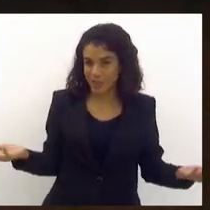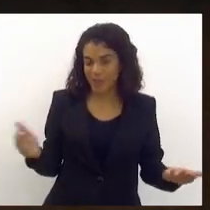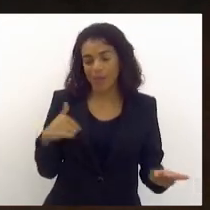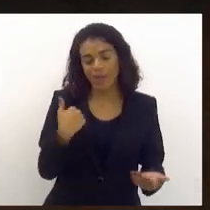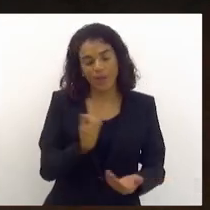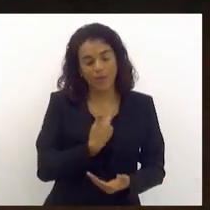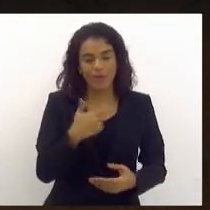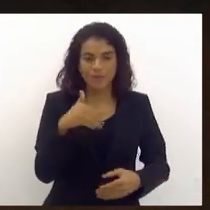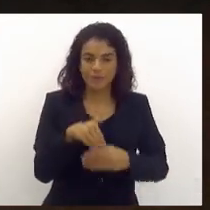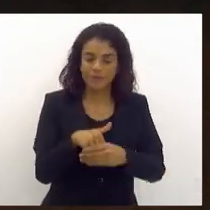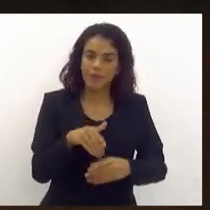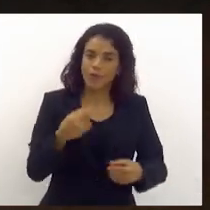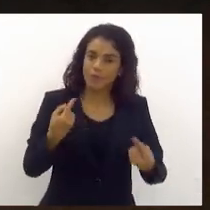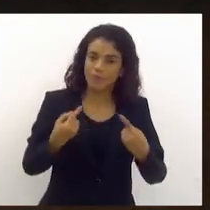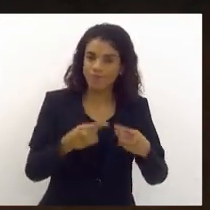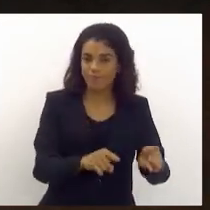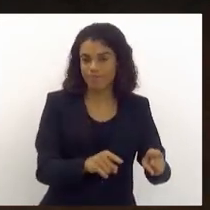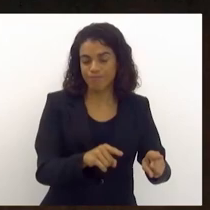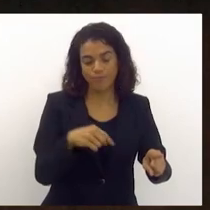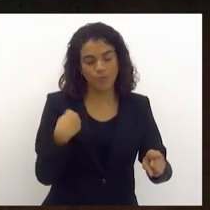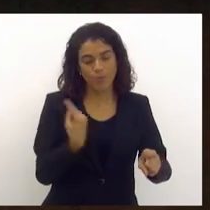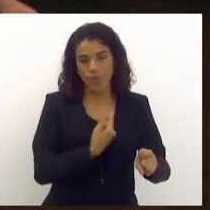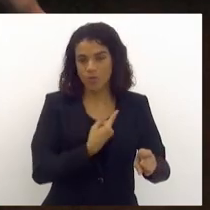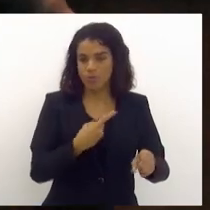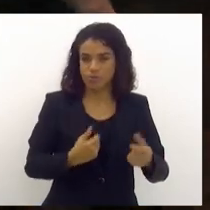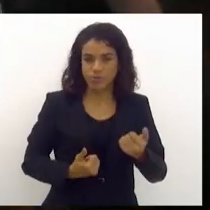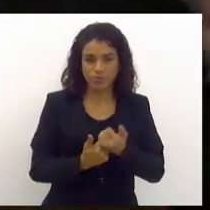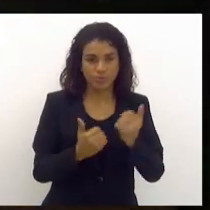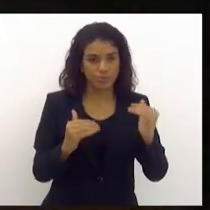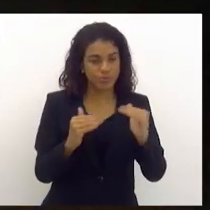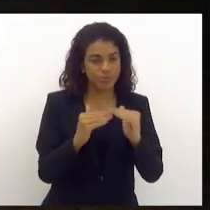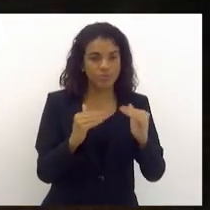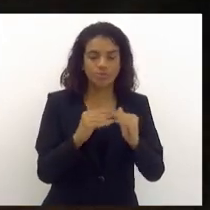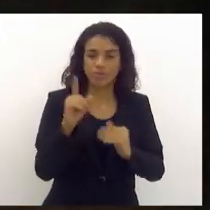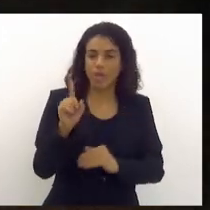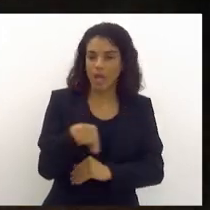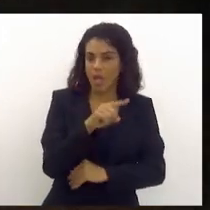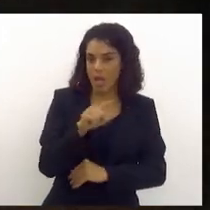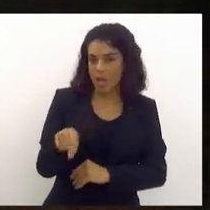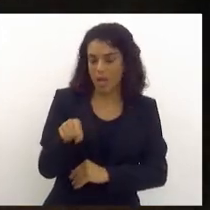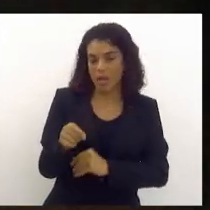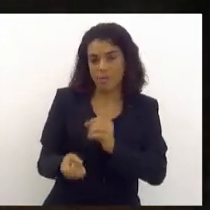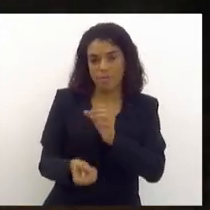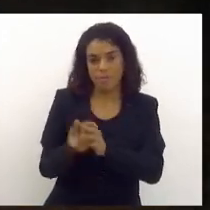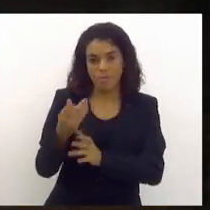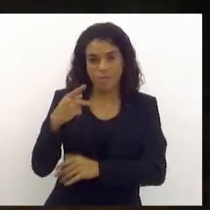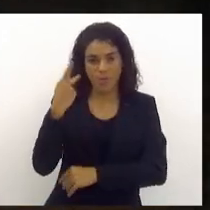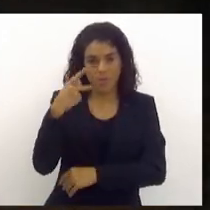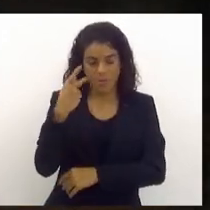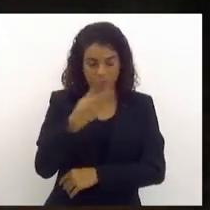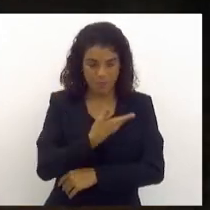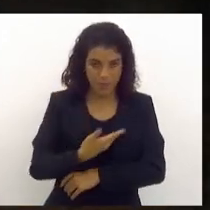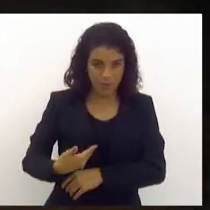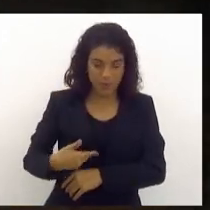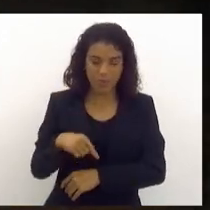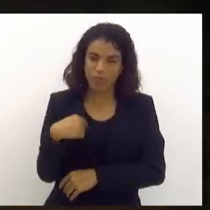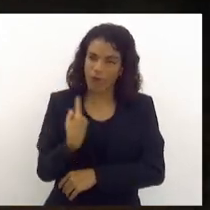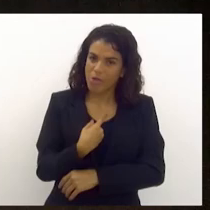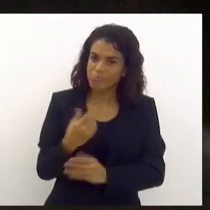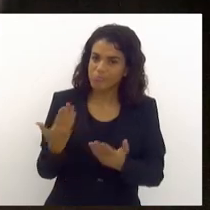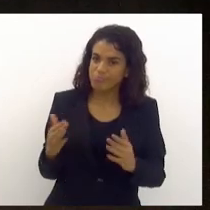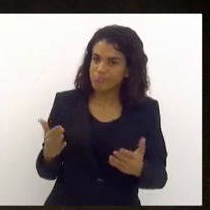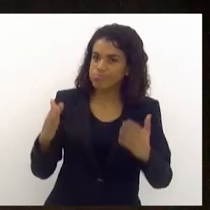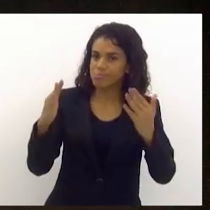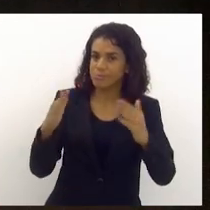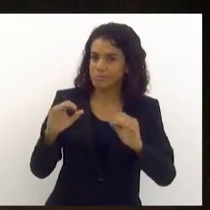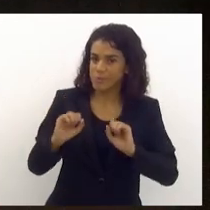é contrário. Nós não somos a favor de aniquilar nenhuma política pública. Reconhecemos o esforço que